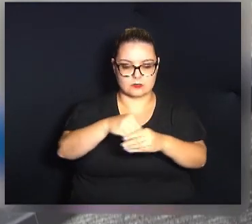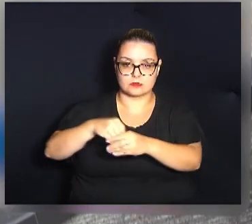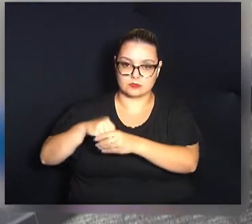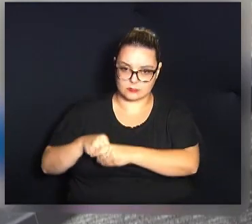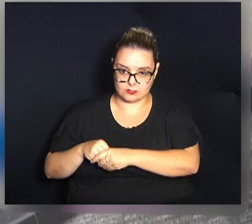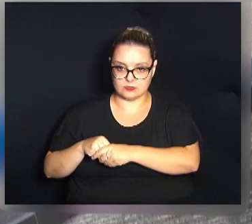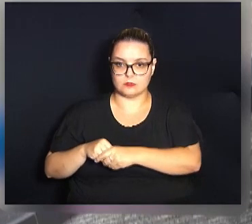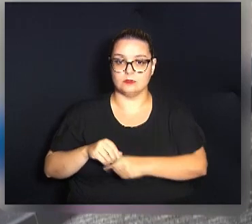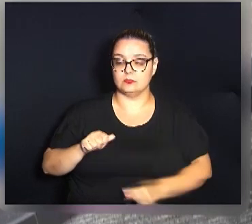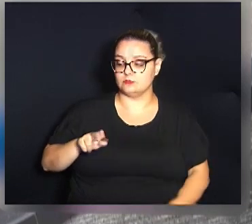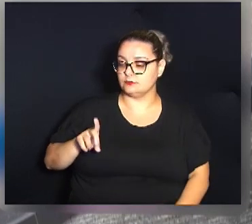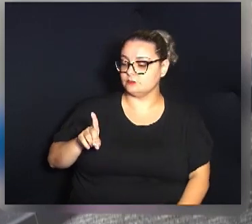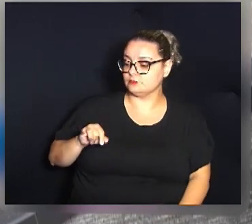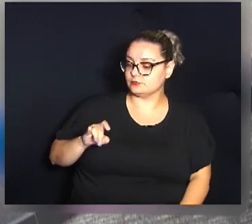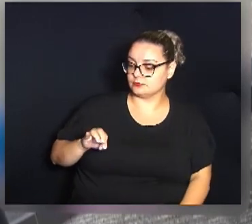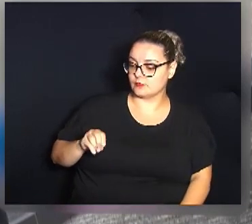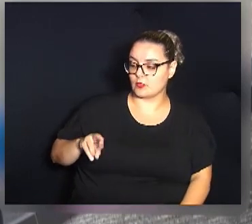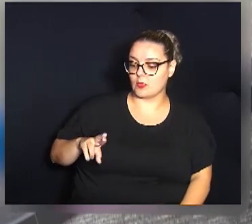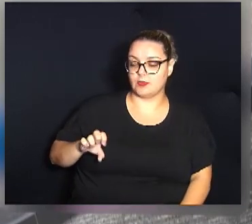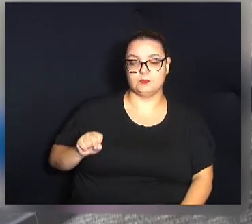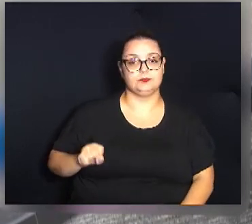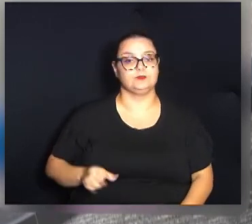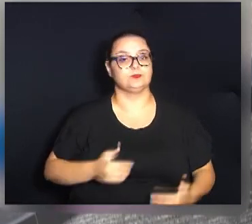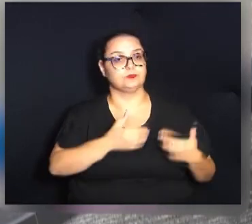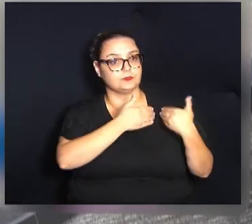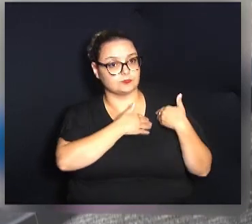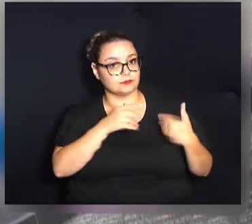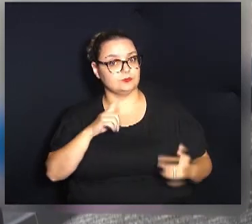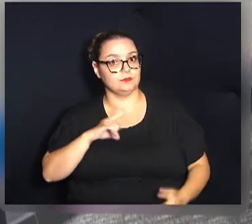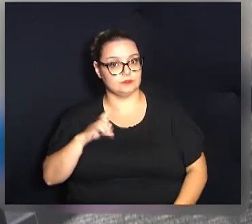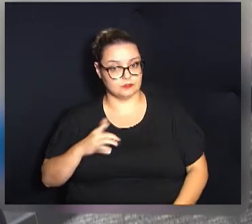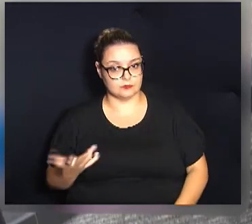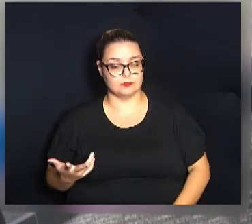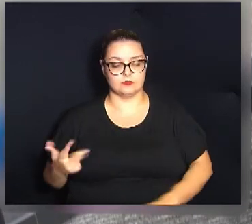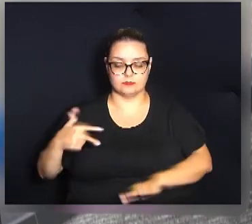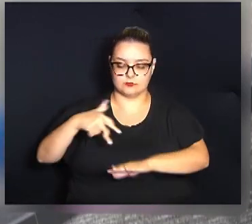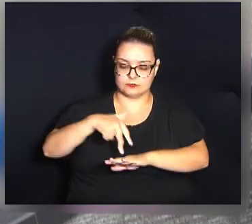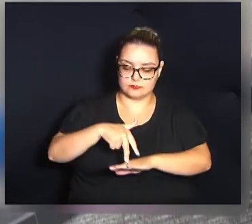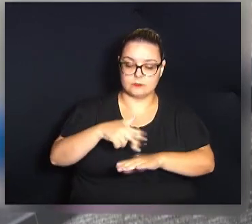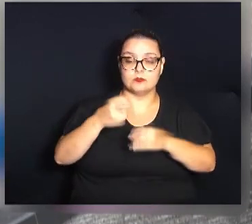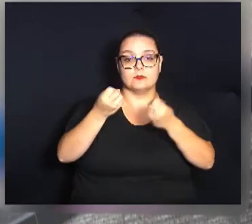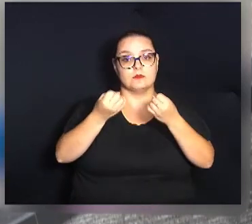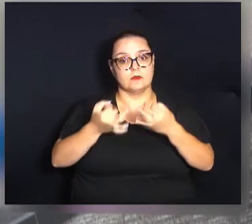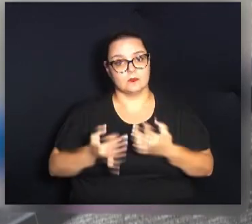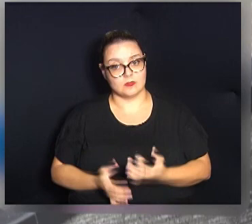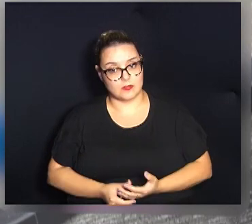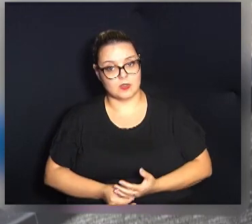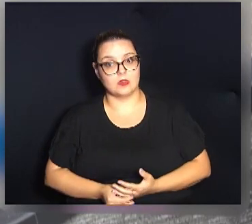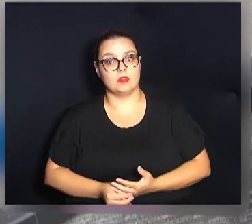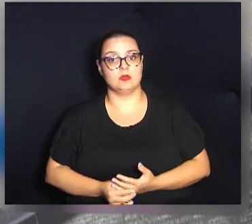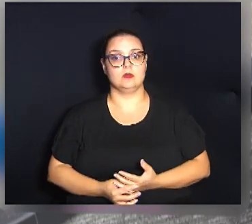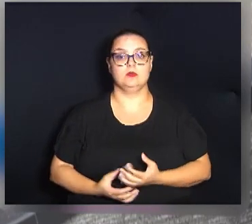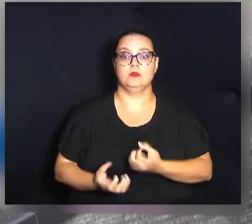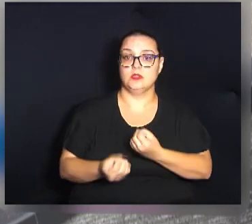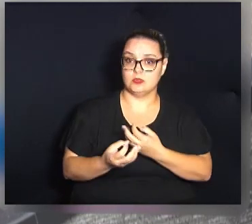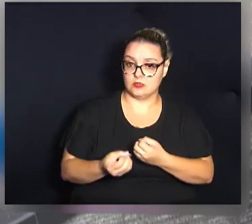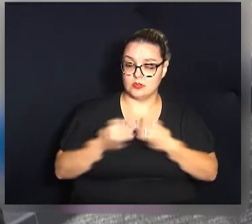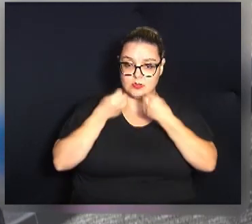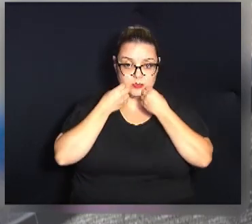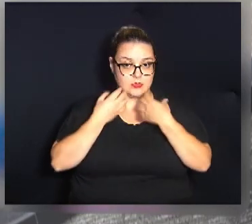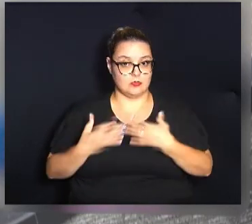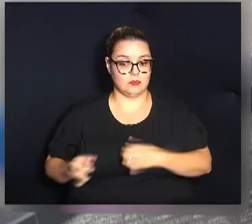desses auditores que têm a responsabilidade de poder estar orientando e informando bem o